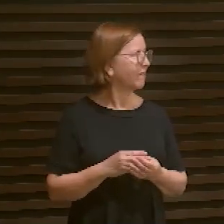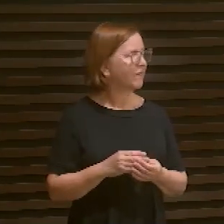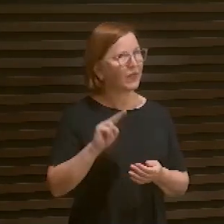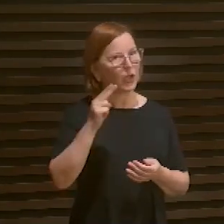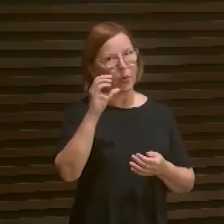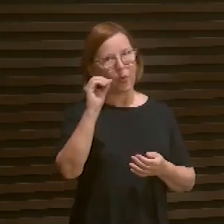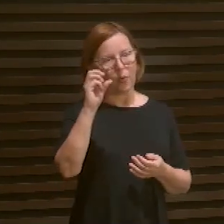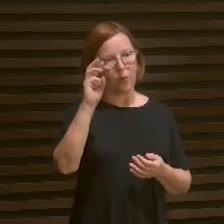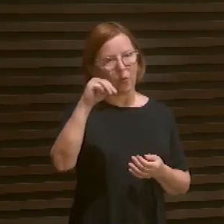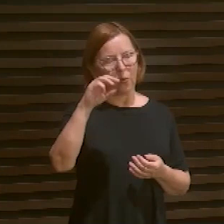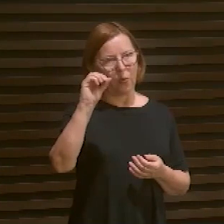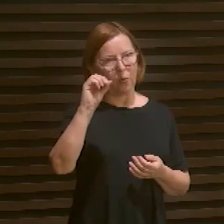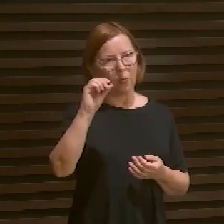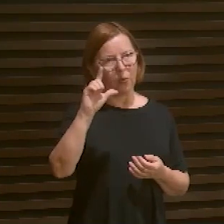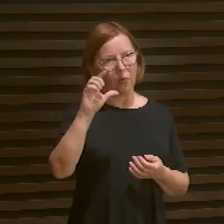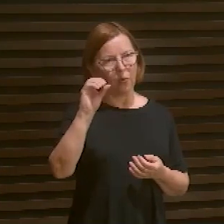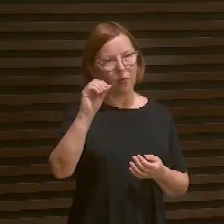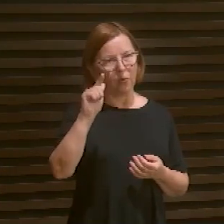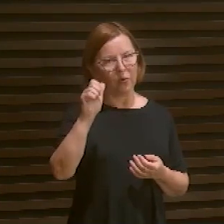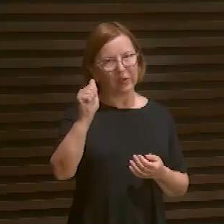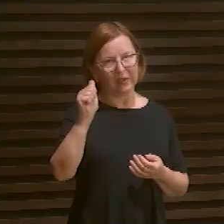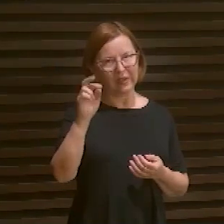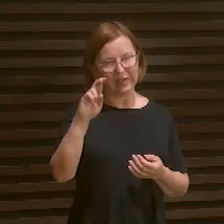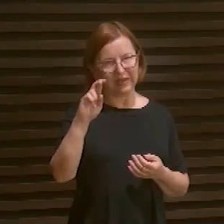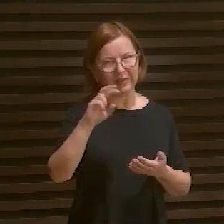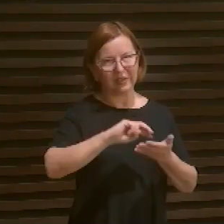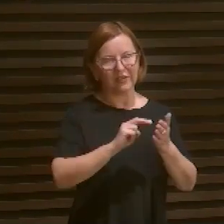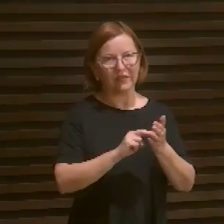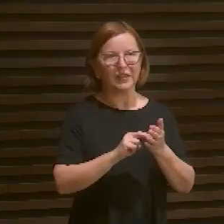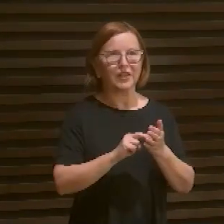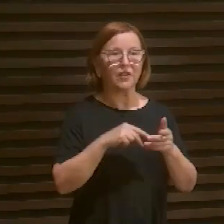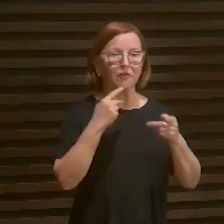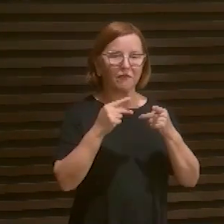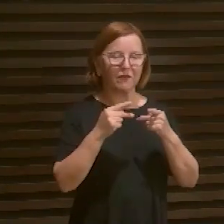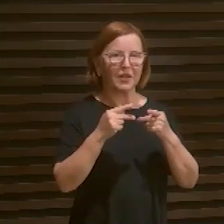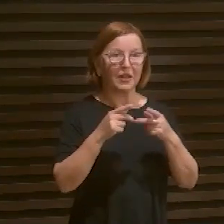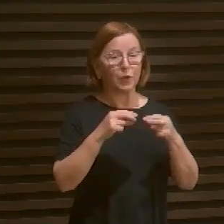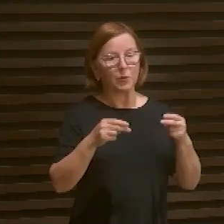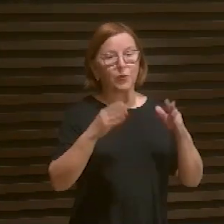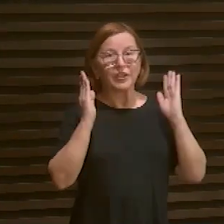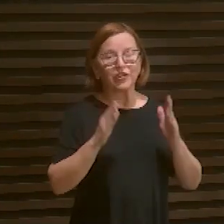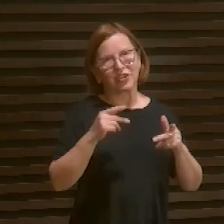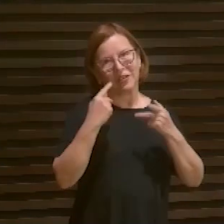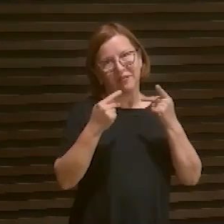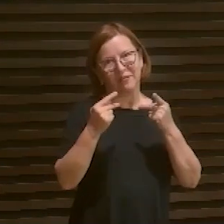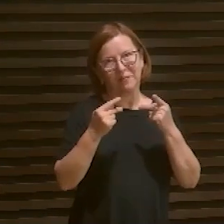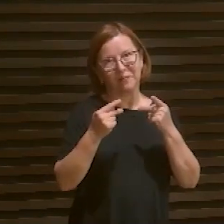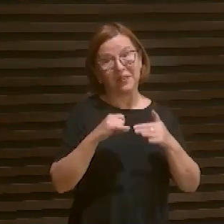Homologar é dizer aquilo que foi dito. Quando uma lei é homologada, ela já